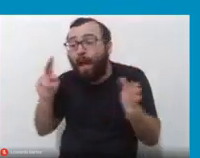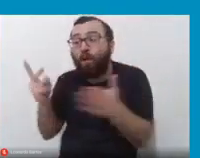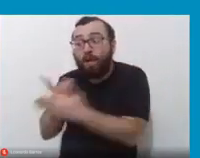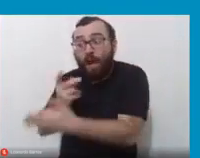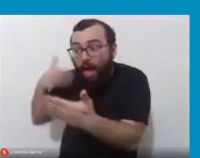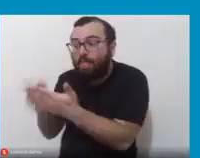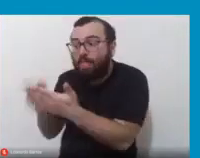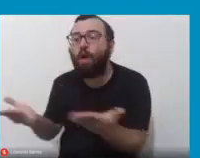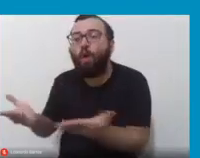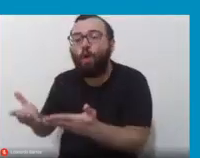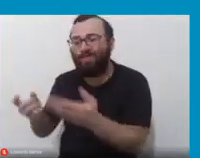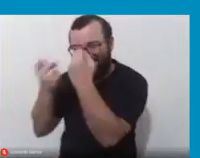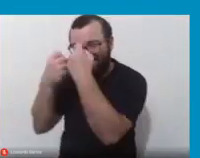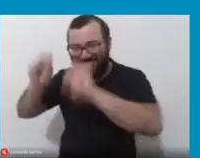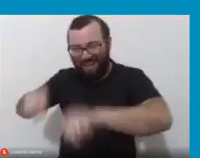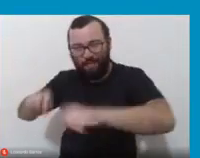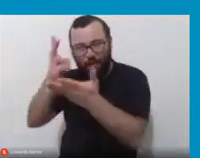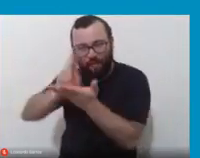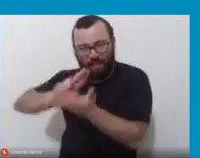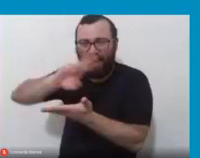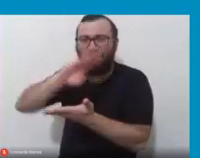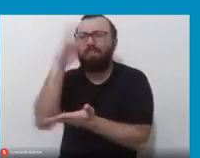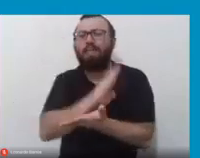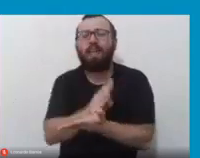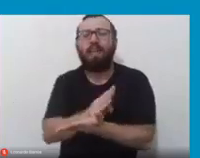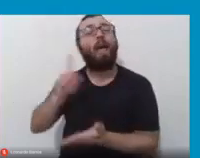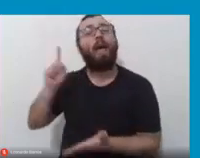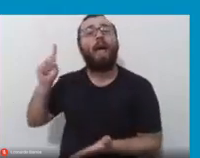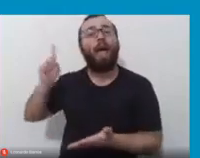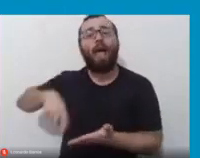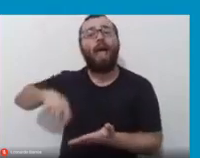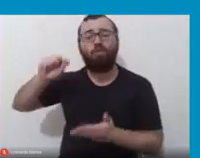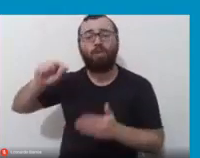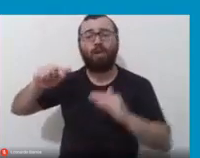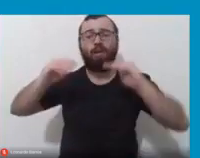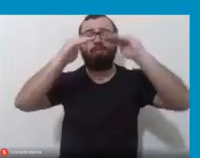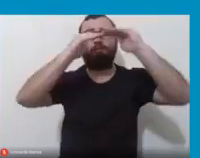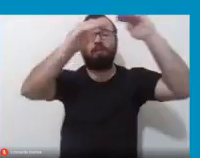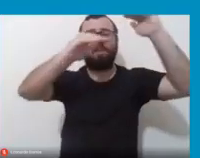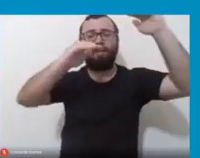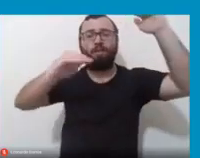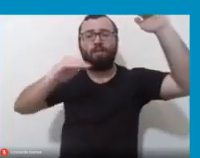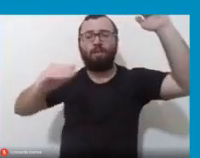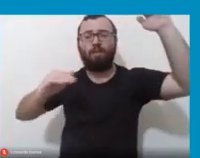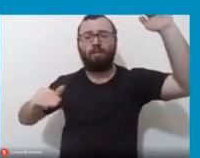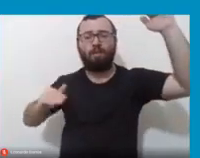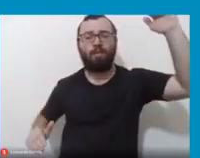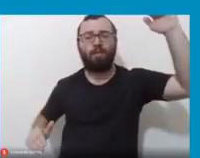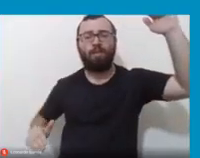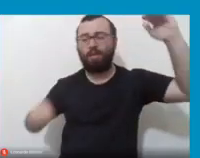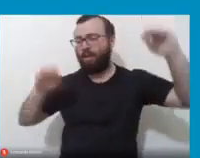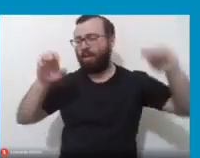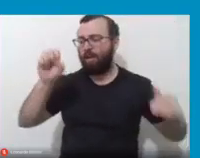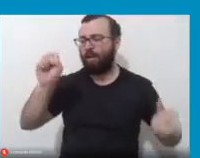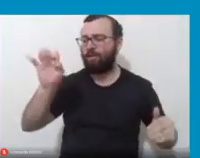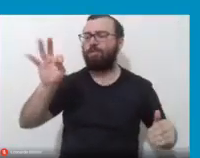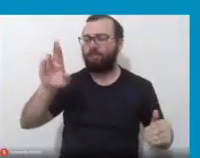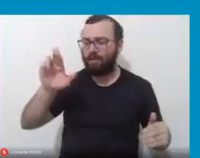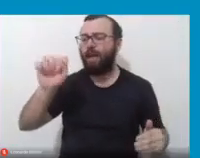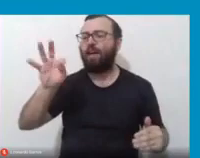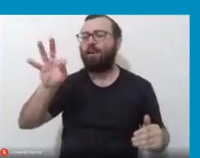né, o sistema universitário brasileiro, ele é altamente estratificado, né? Então, você tem cursos de